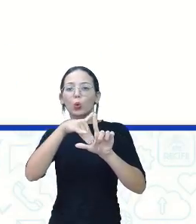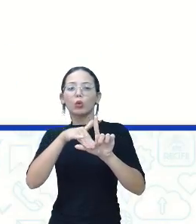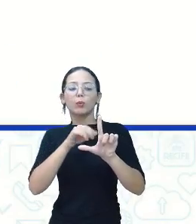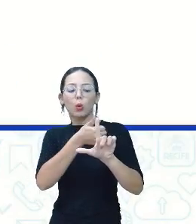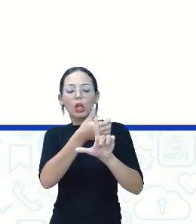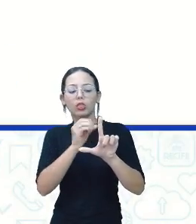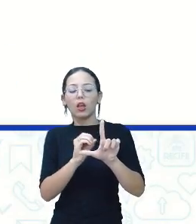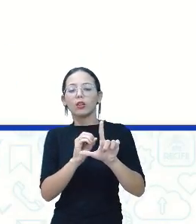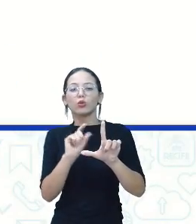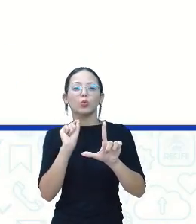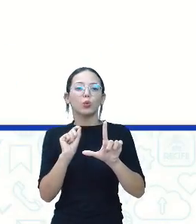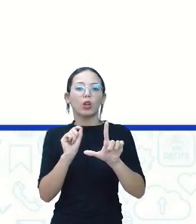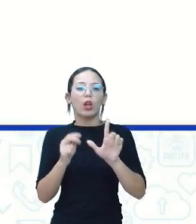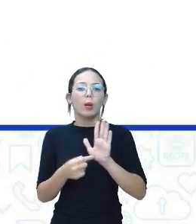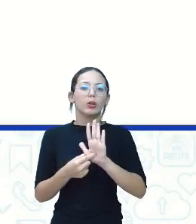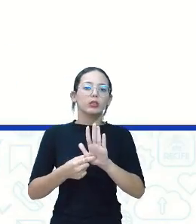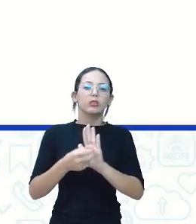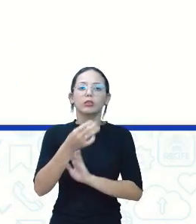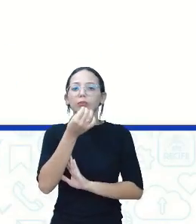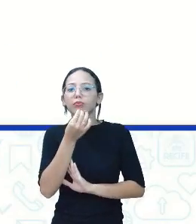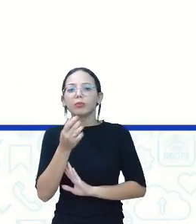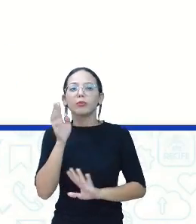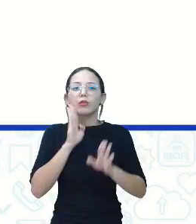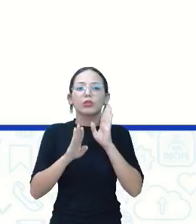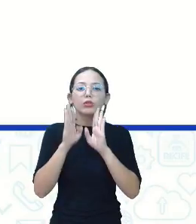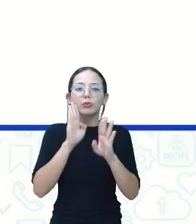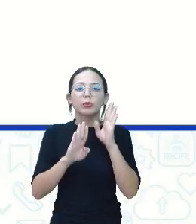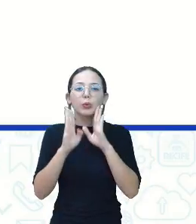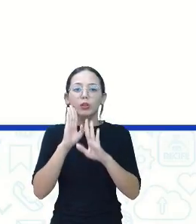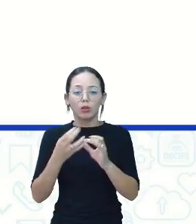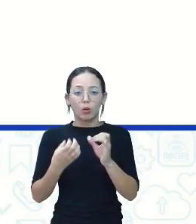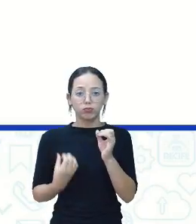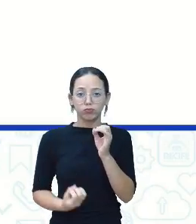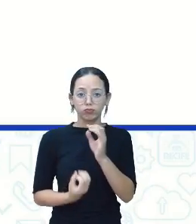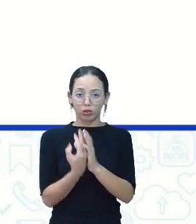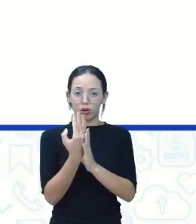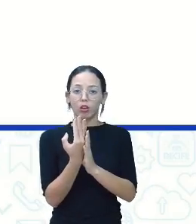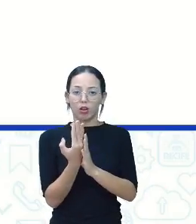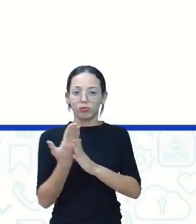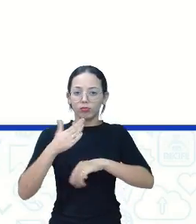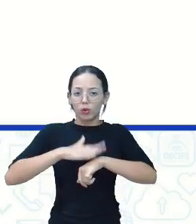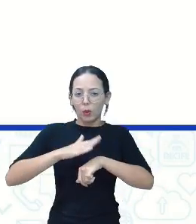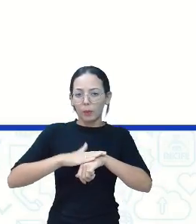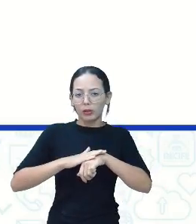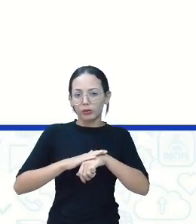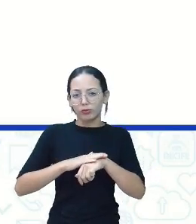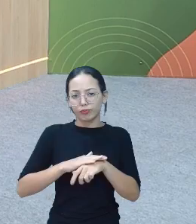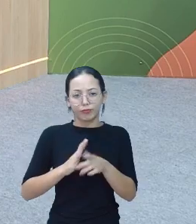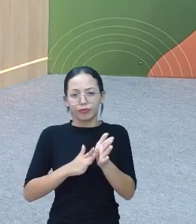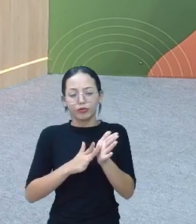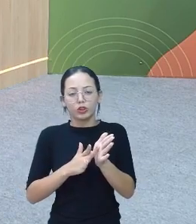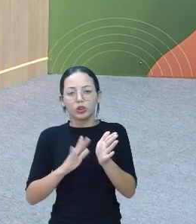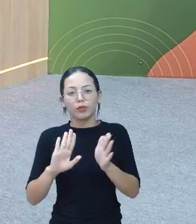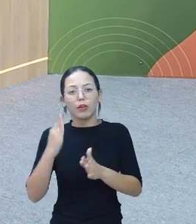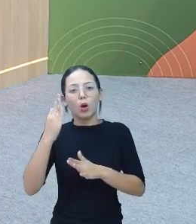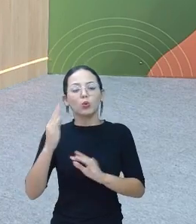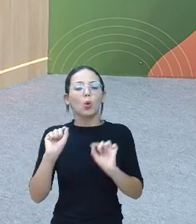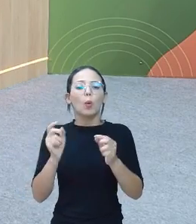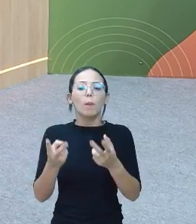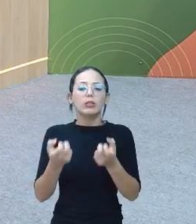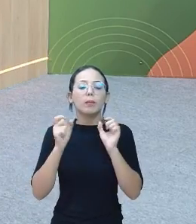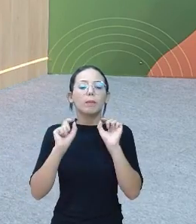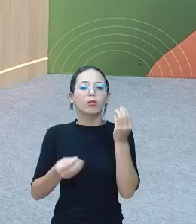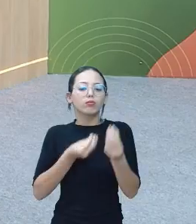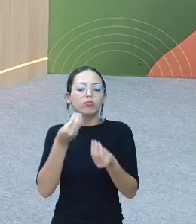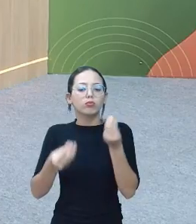eu tenho 10 representando o Facebook. Então, eu criei aí uma situação fictícia apenas para a gente perceber como